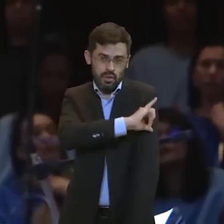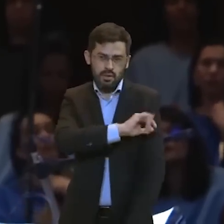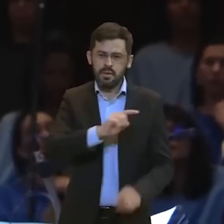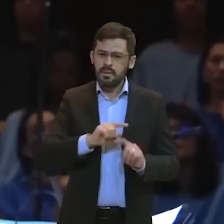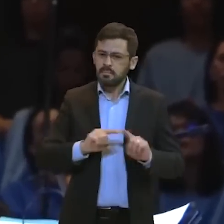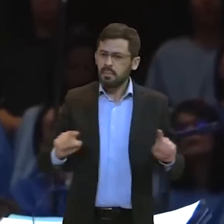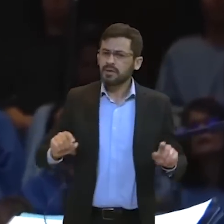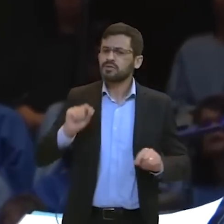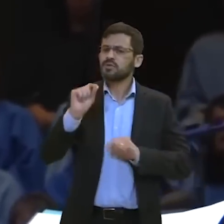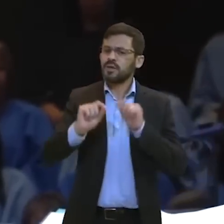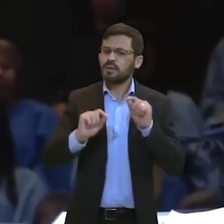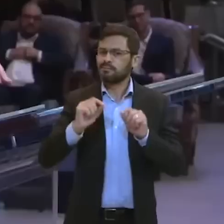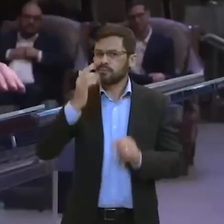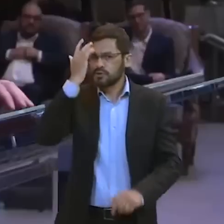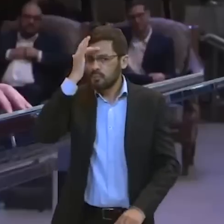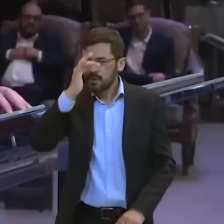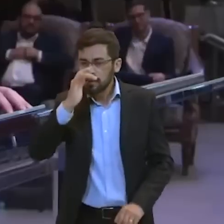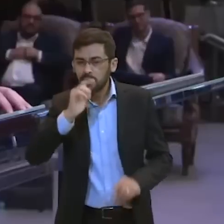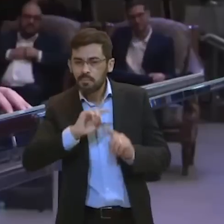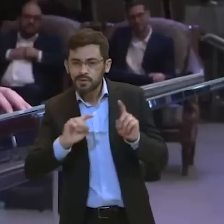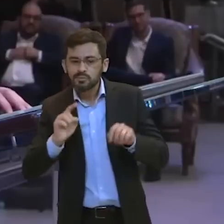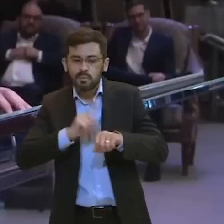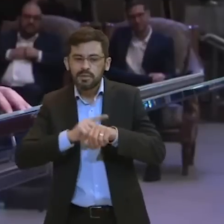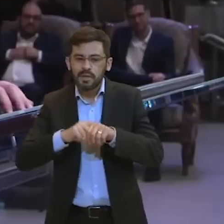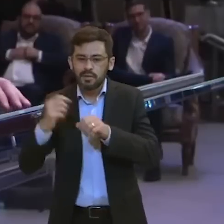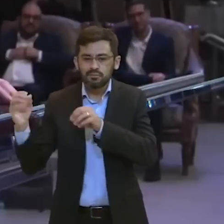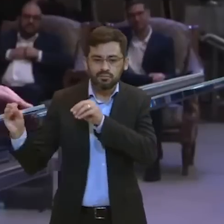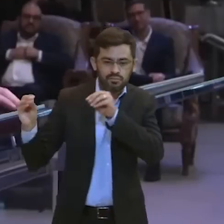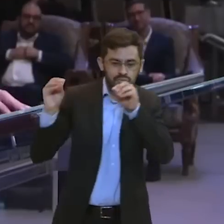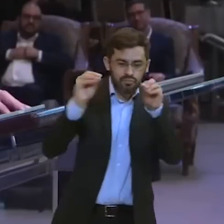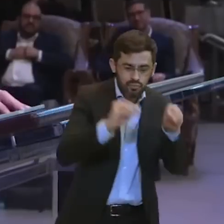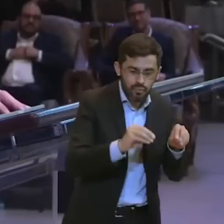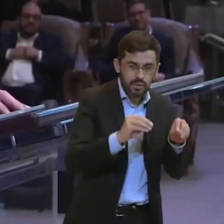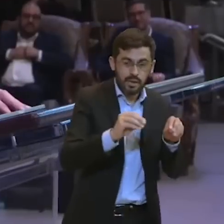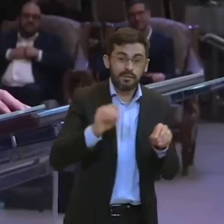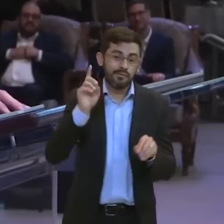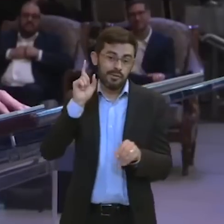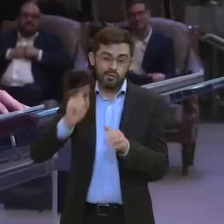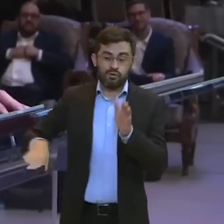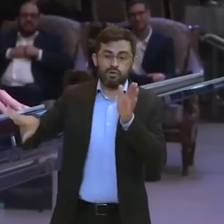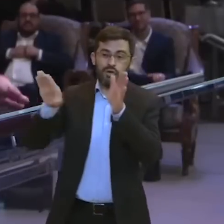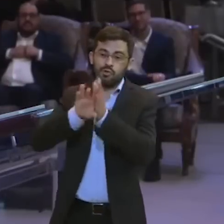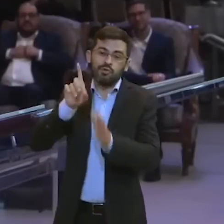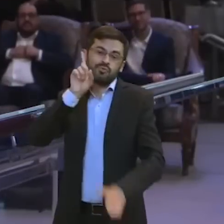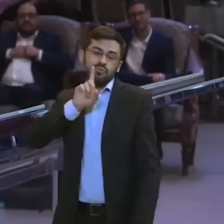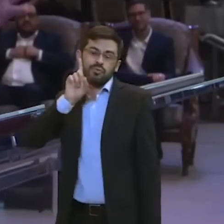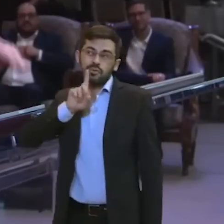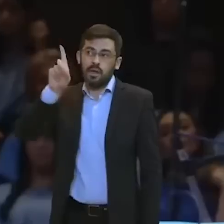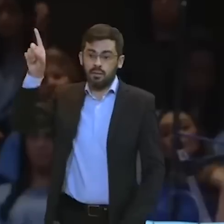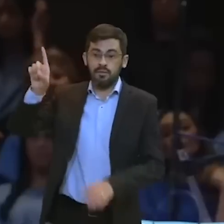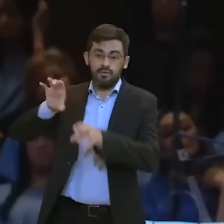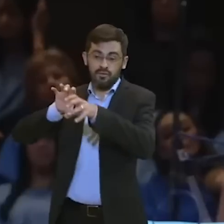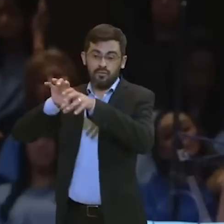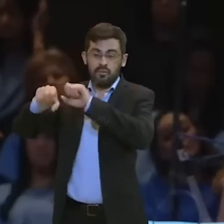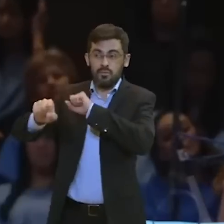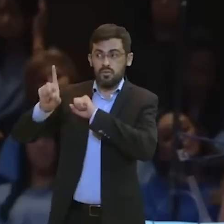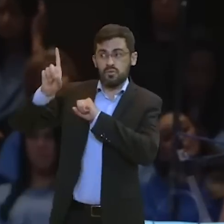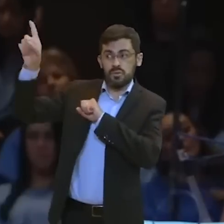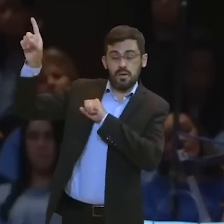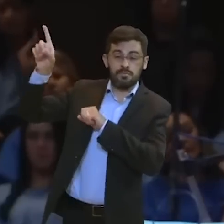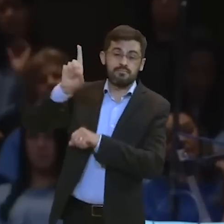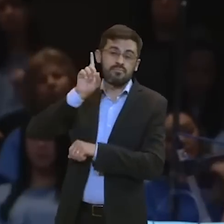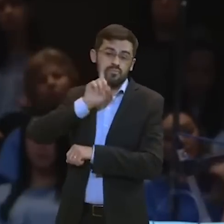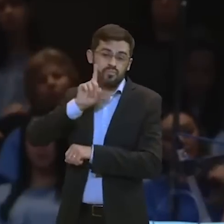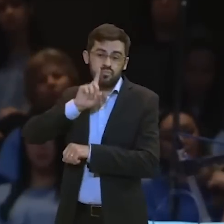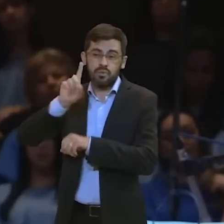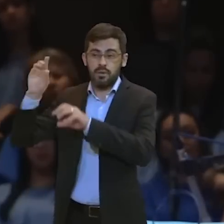quando ele assumiu o ministério da igreja, chegando dos Estados Unidos, depois de ter se formado lá no